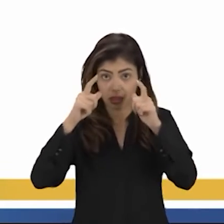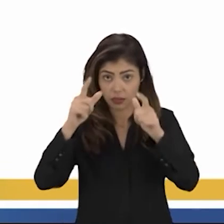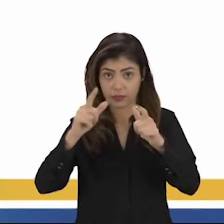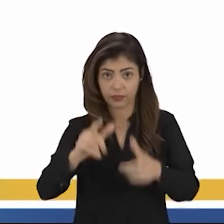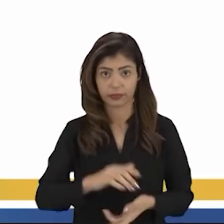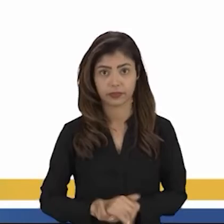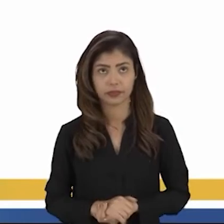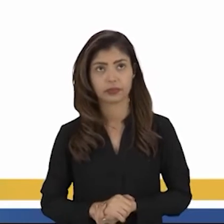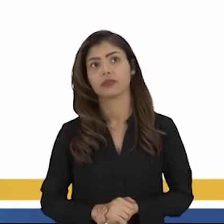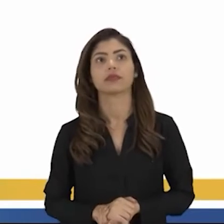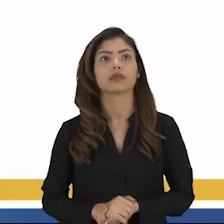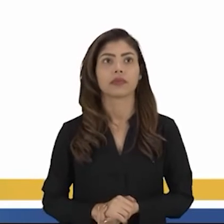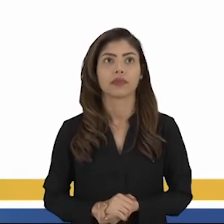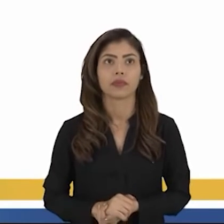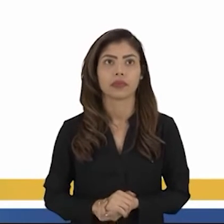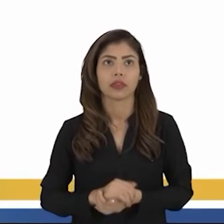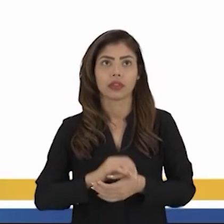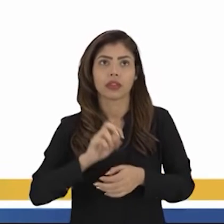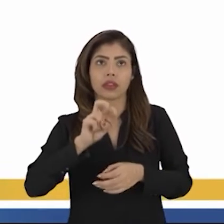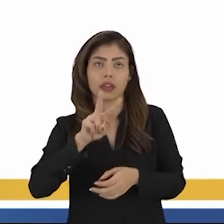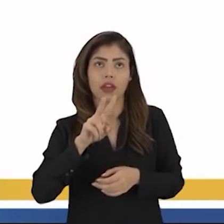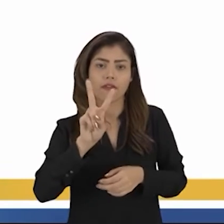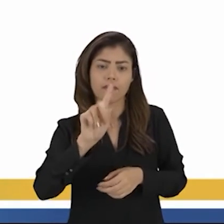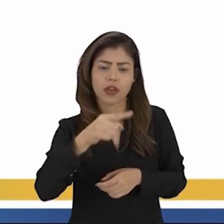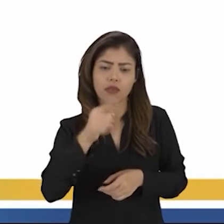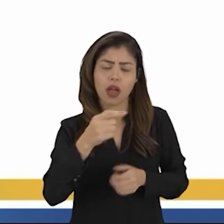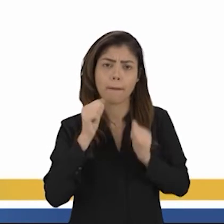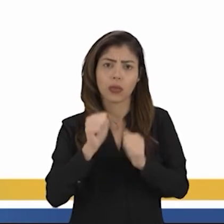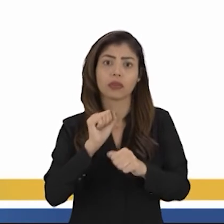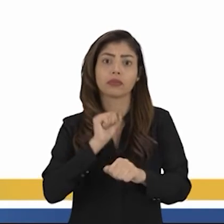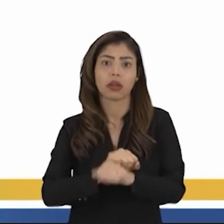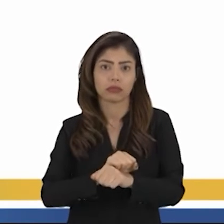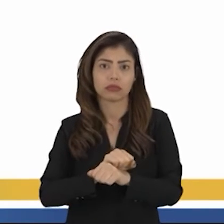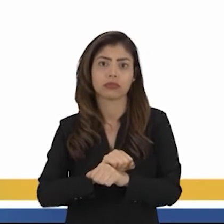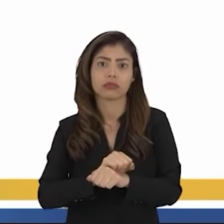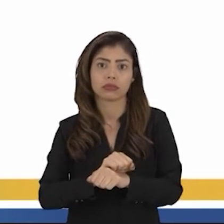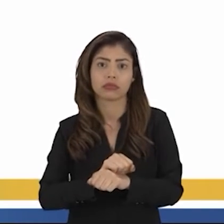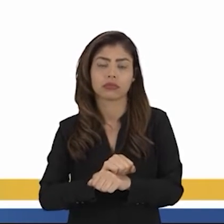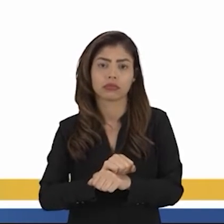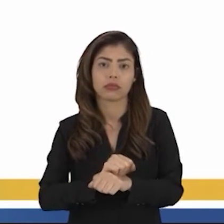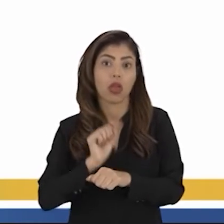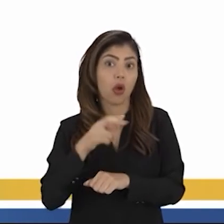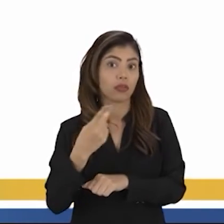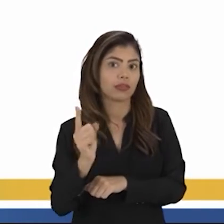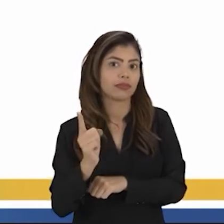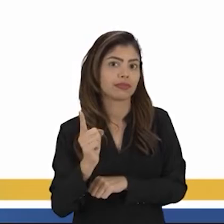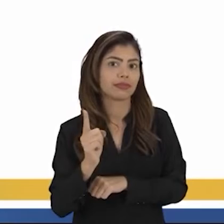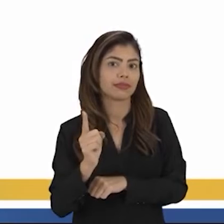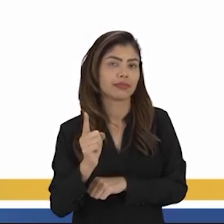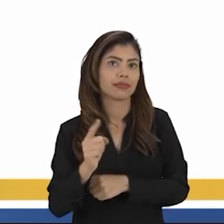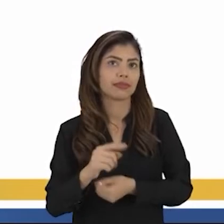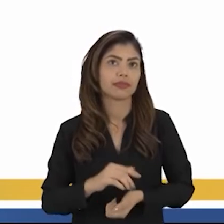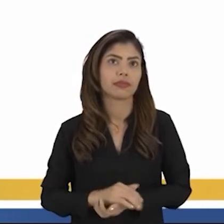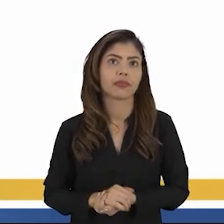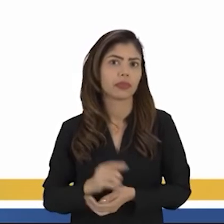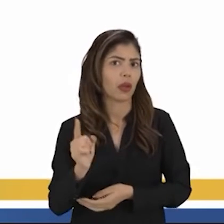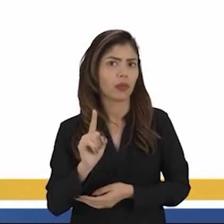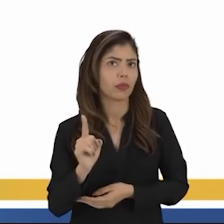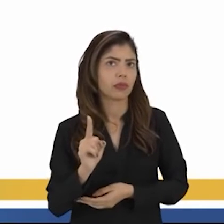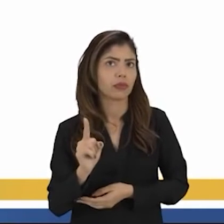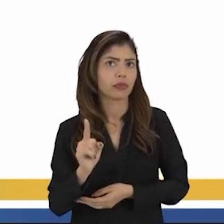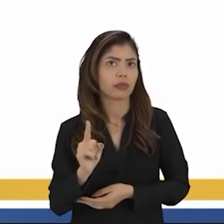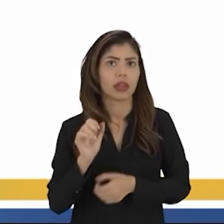atentos. A vírgula, por exemplo, ela pode ser uma pausa. Ou não.